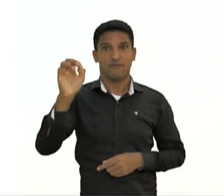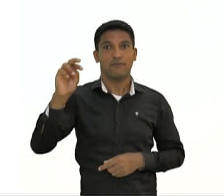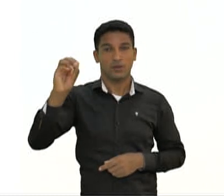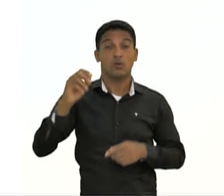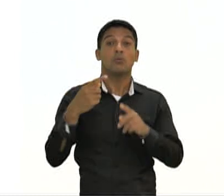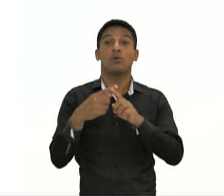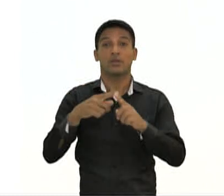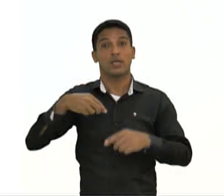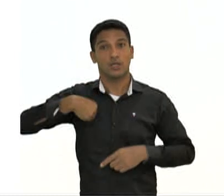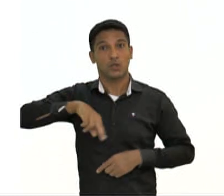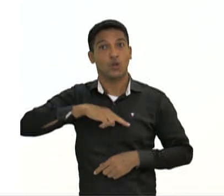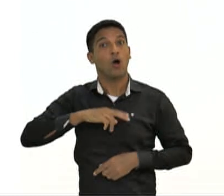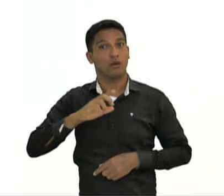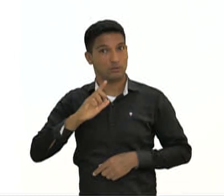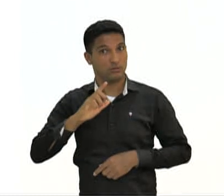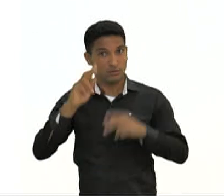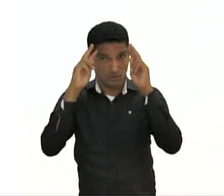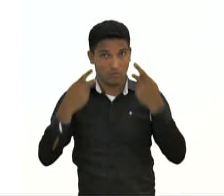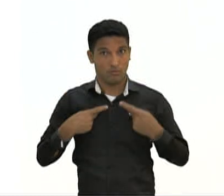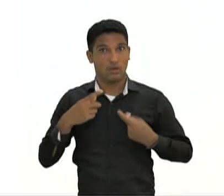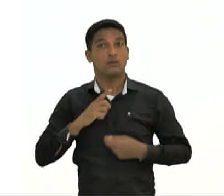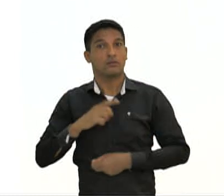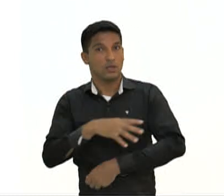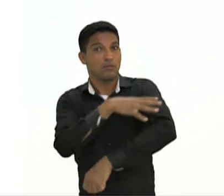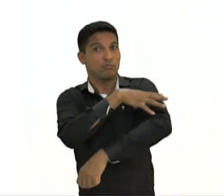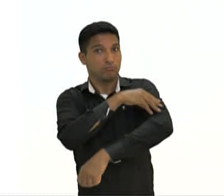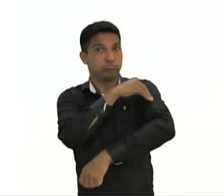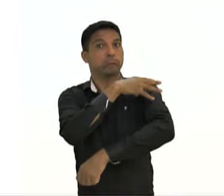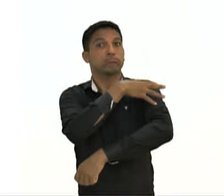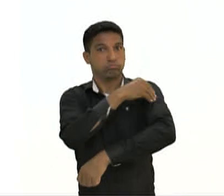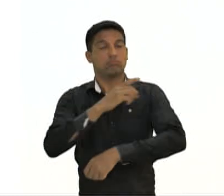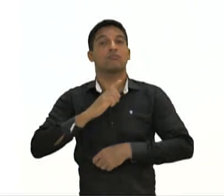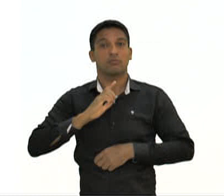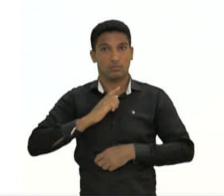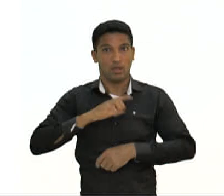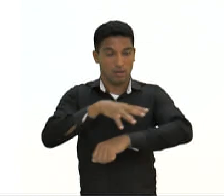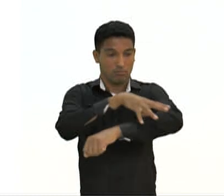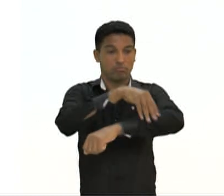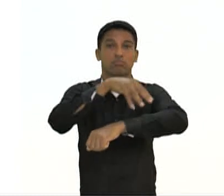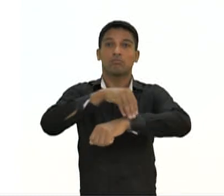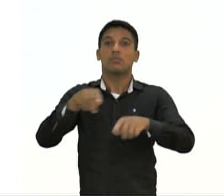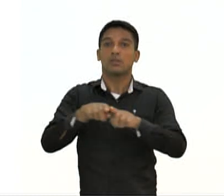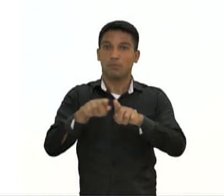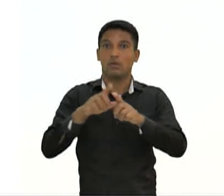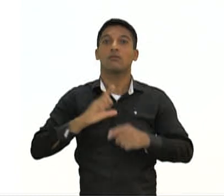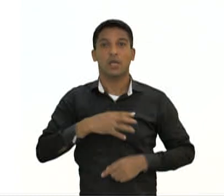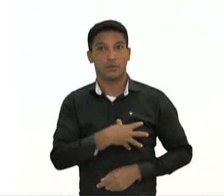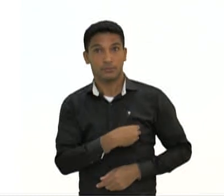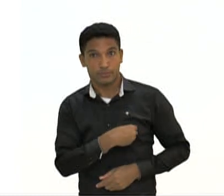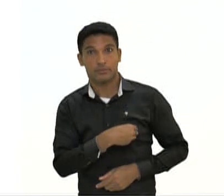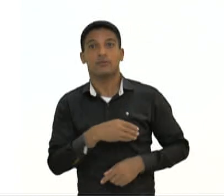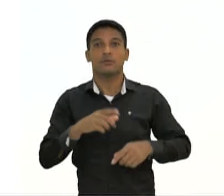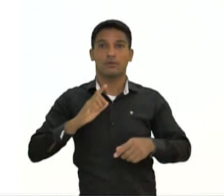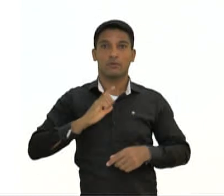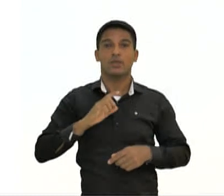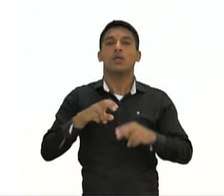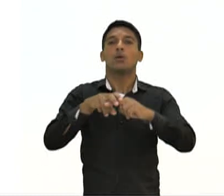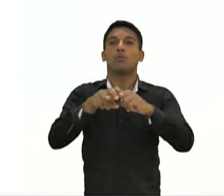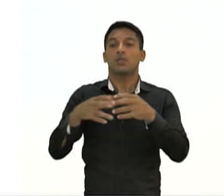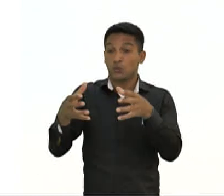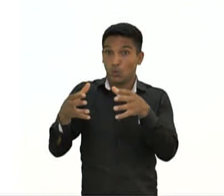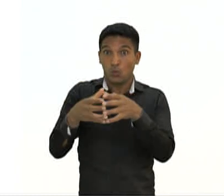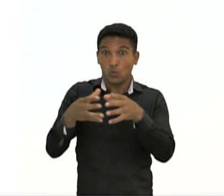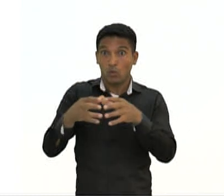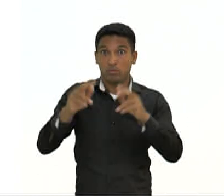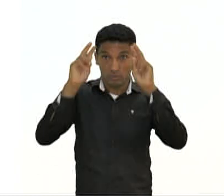O desenvolvimento do embrião ocorre dentro do útero materno com a presença de placenta, permitindo classificar a nossa espécie como alternativa